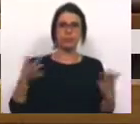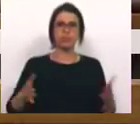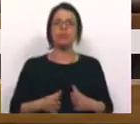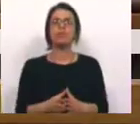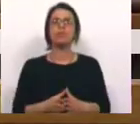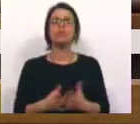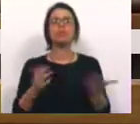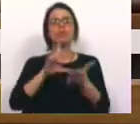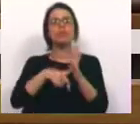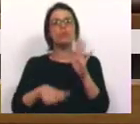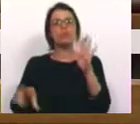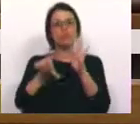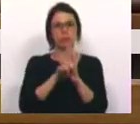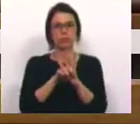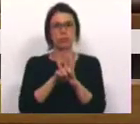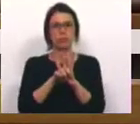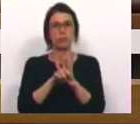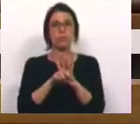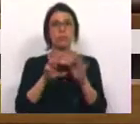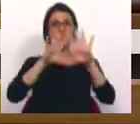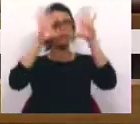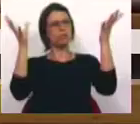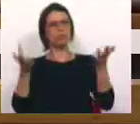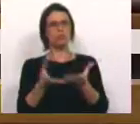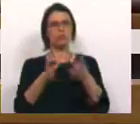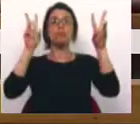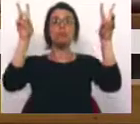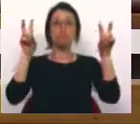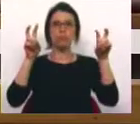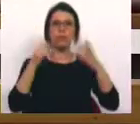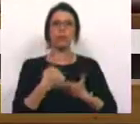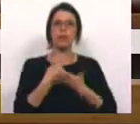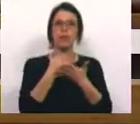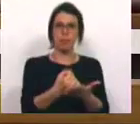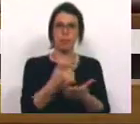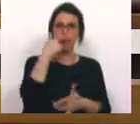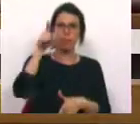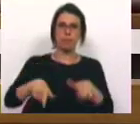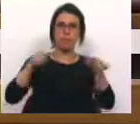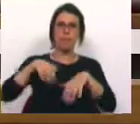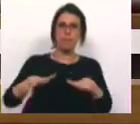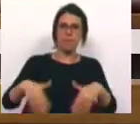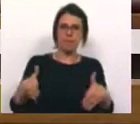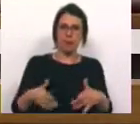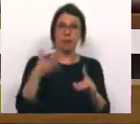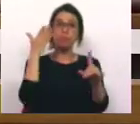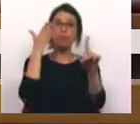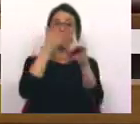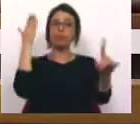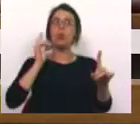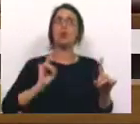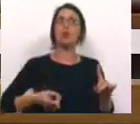República um projeto de lei que, em termos gerais, designamos de assistência a banhistas e que,